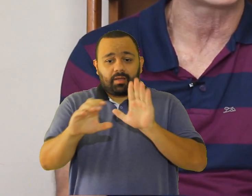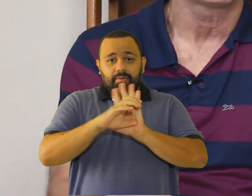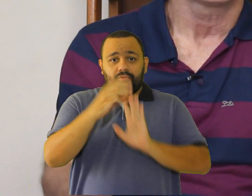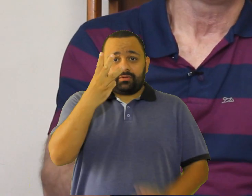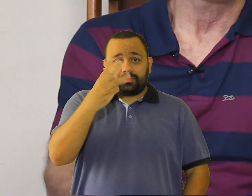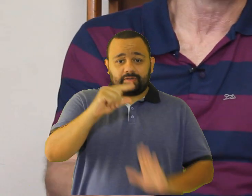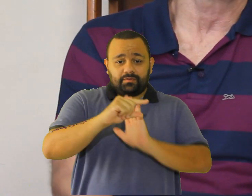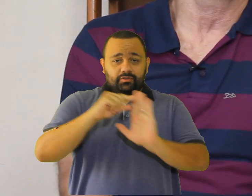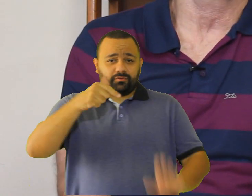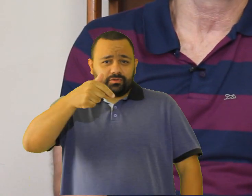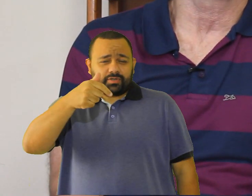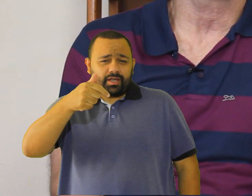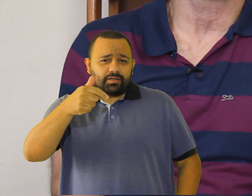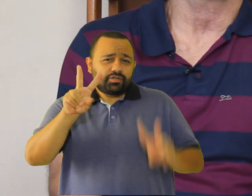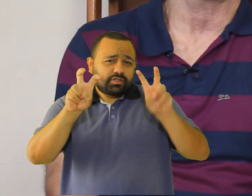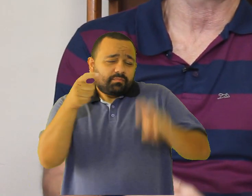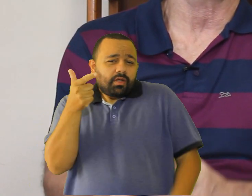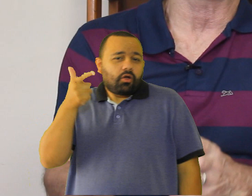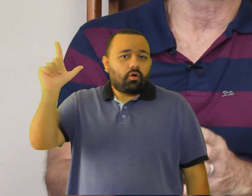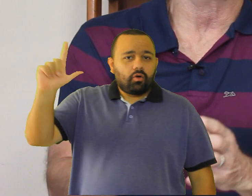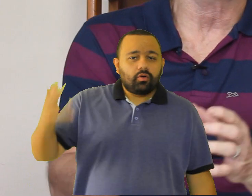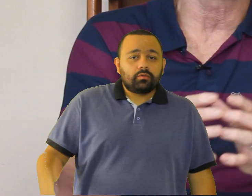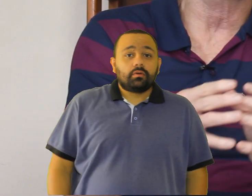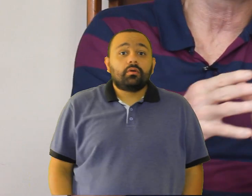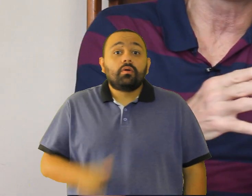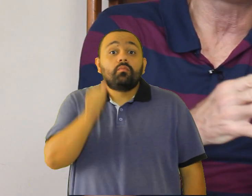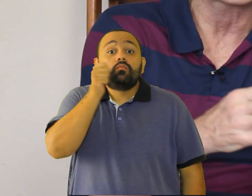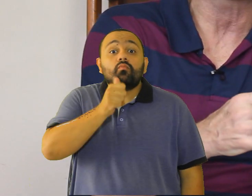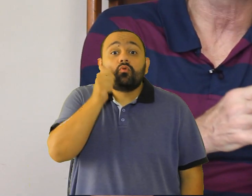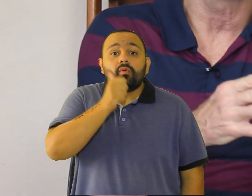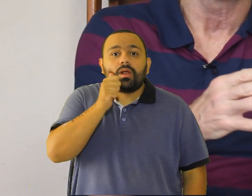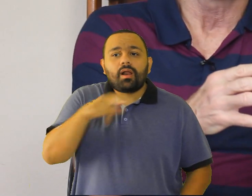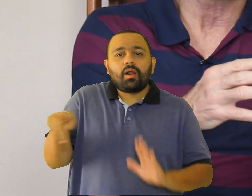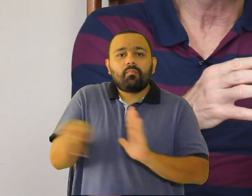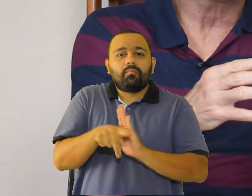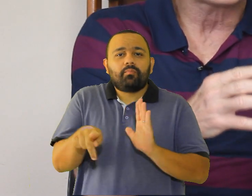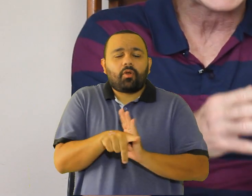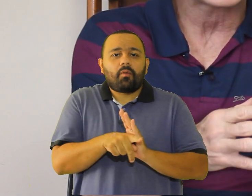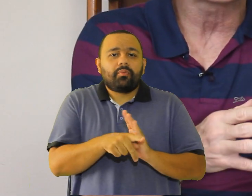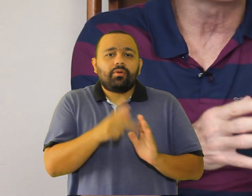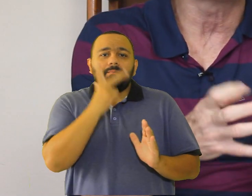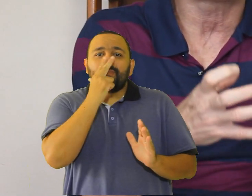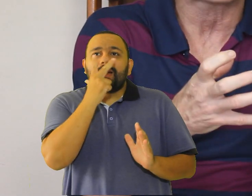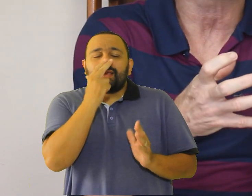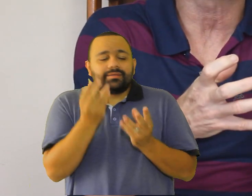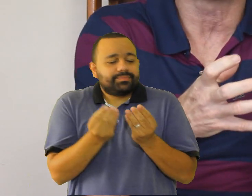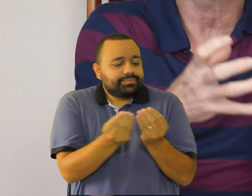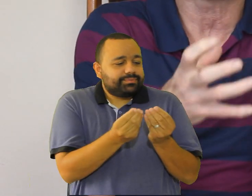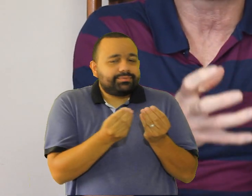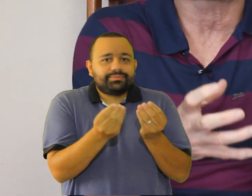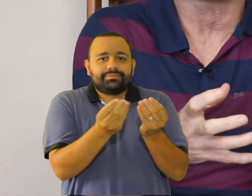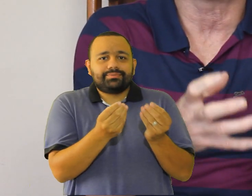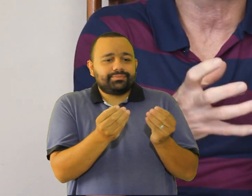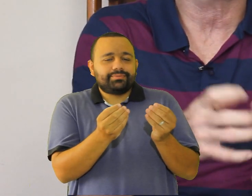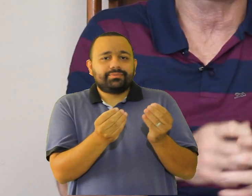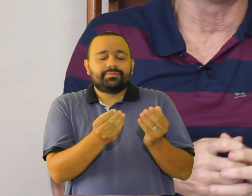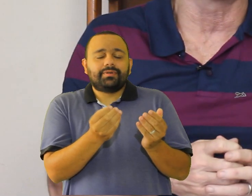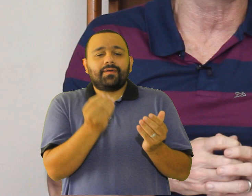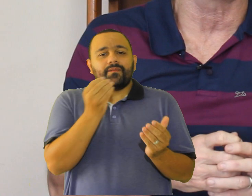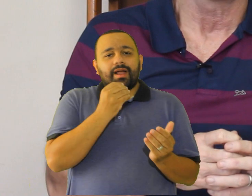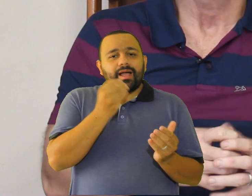vamos lidar em outro programa, fala da mulher como sendo vaso mais frágil, um vaso